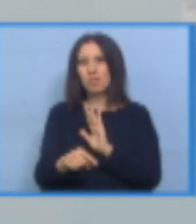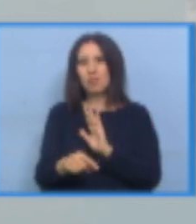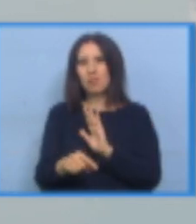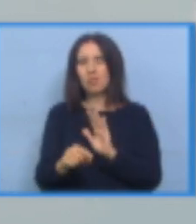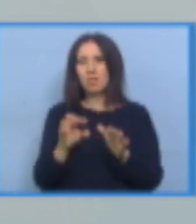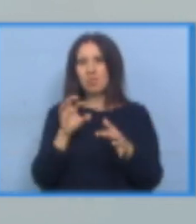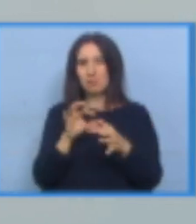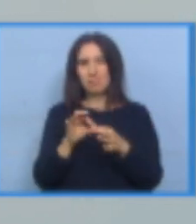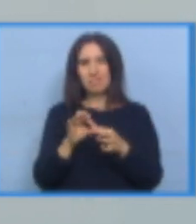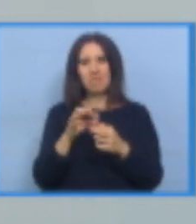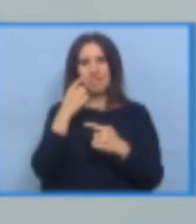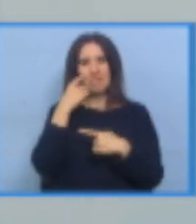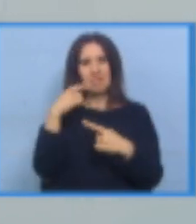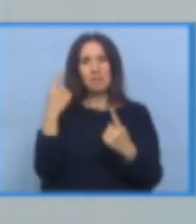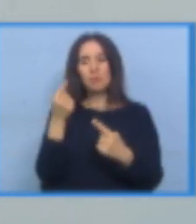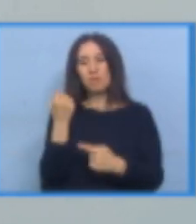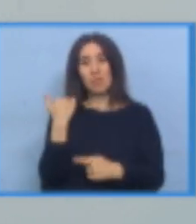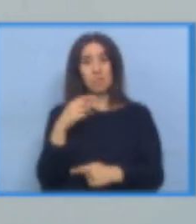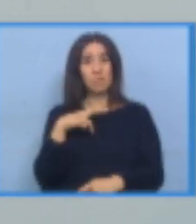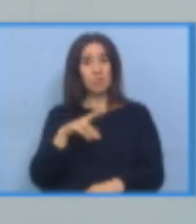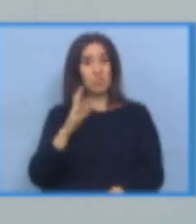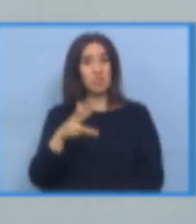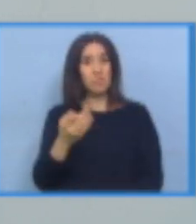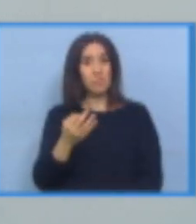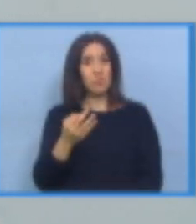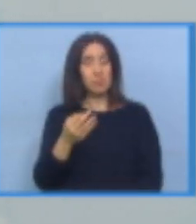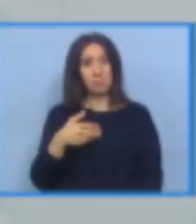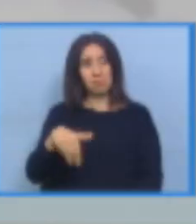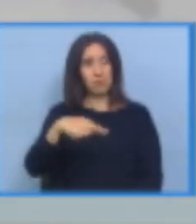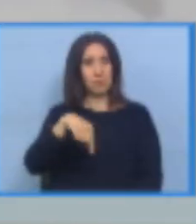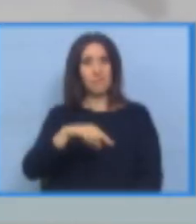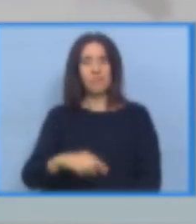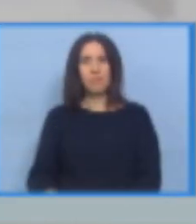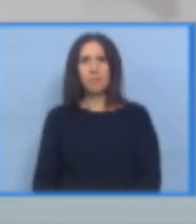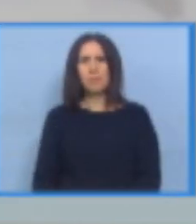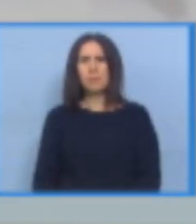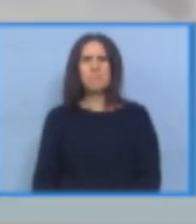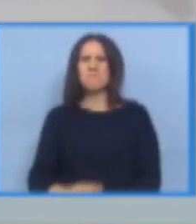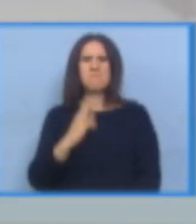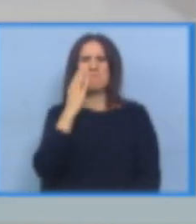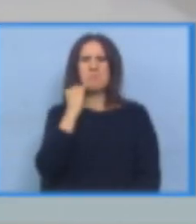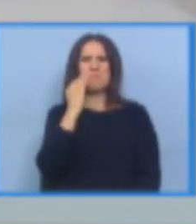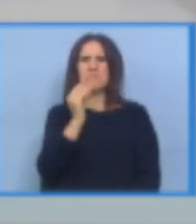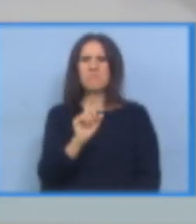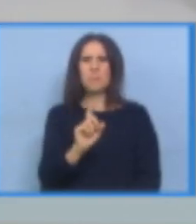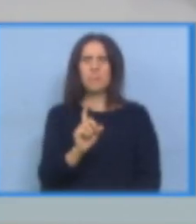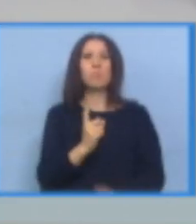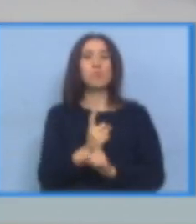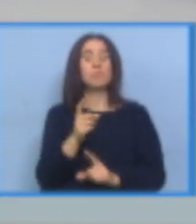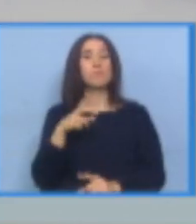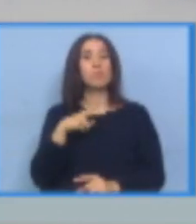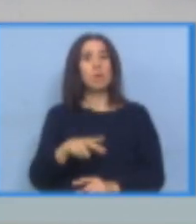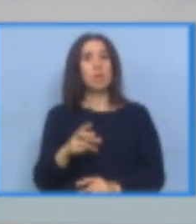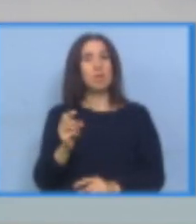de forma expressiva, até pelos últimos acontecimentos aqui que se verificaram entre nós. Eu penso que não, porque Portugal é